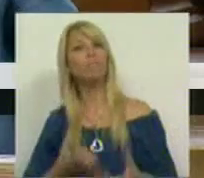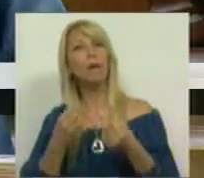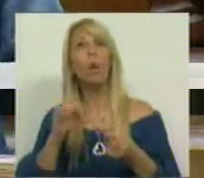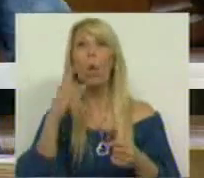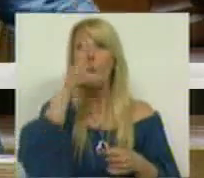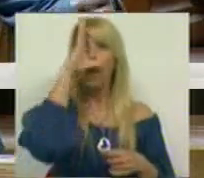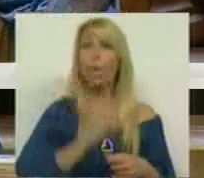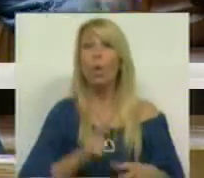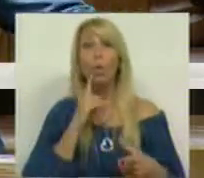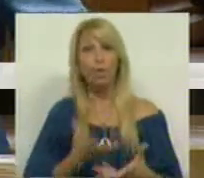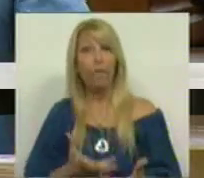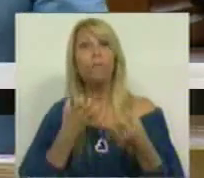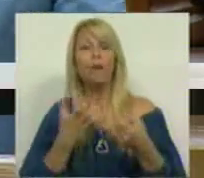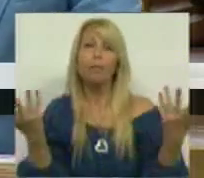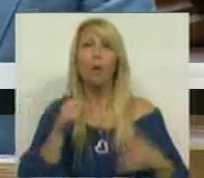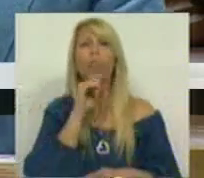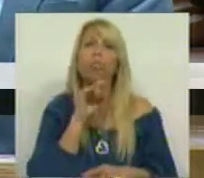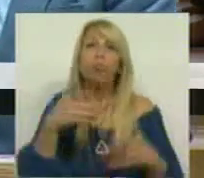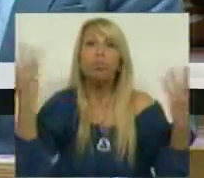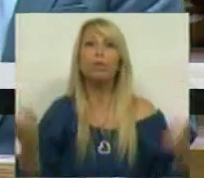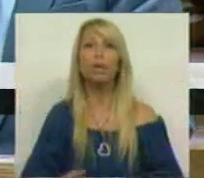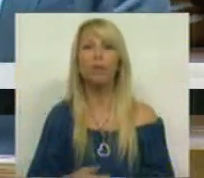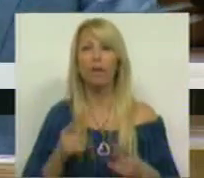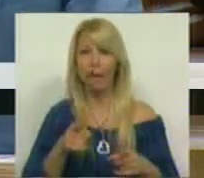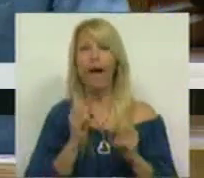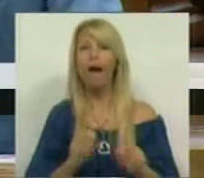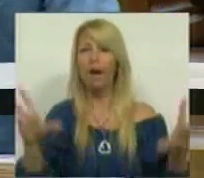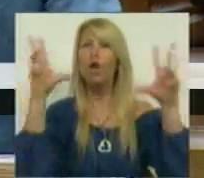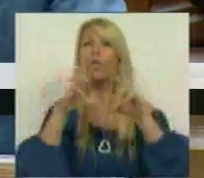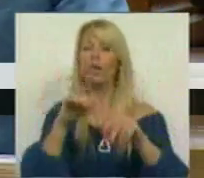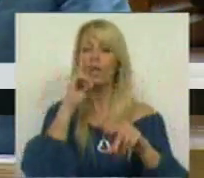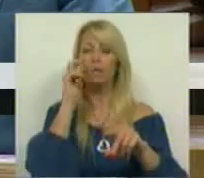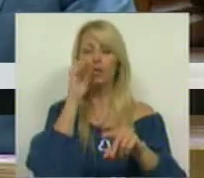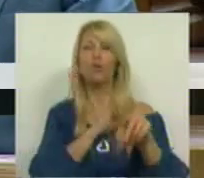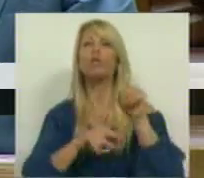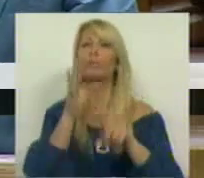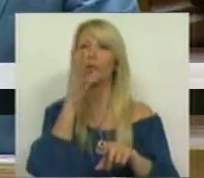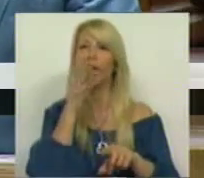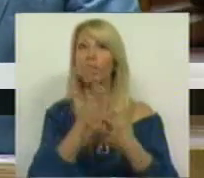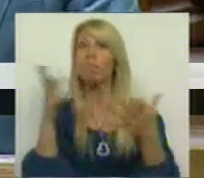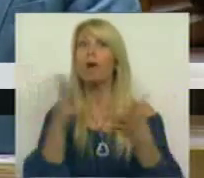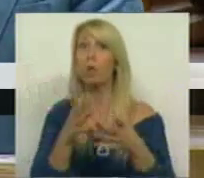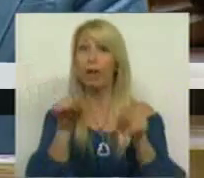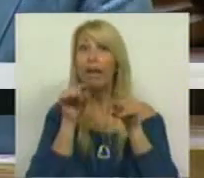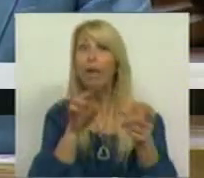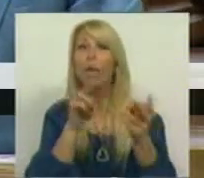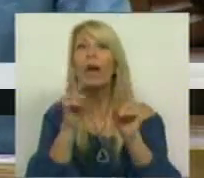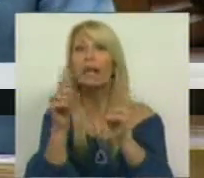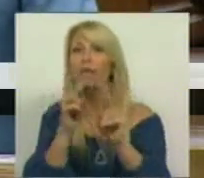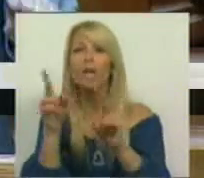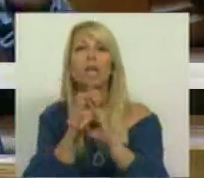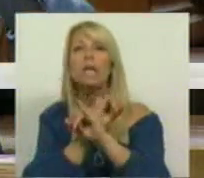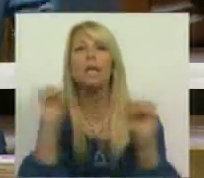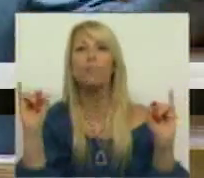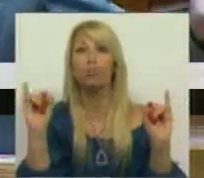Governo desejaria, mas é o possível. Há uma novidade, senhoras e senhores deputados da maioria. Este é o retificativo impossível.